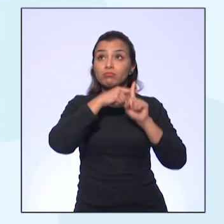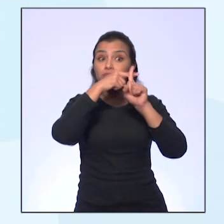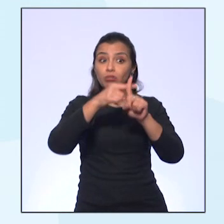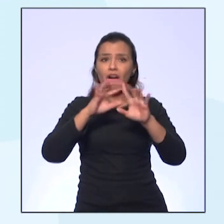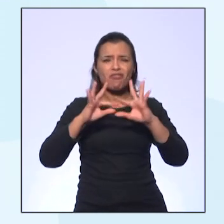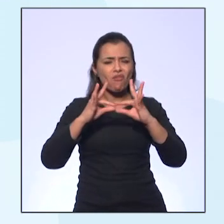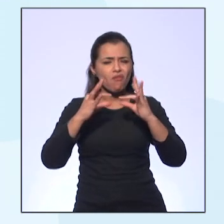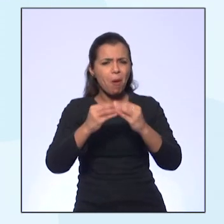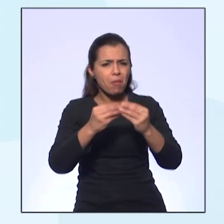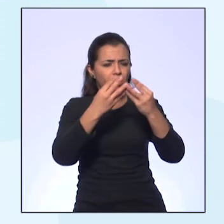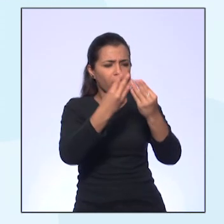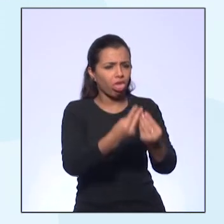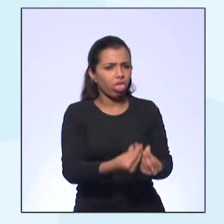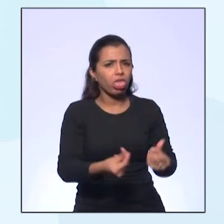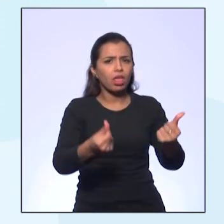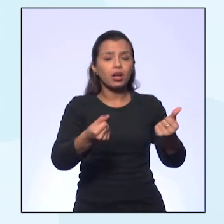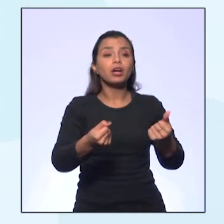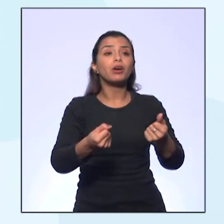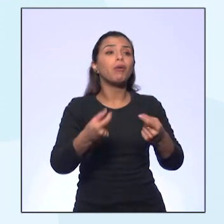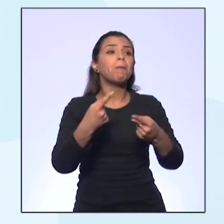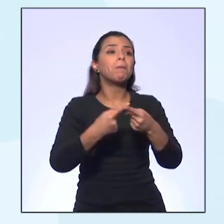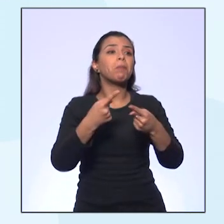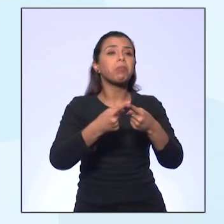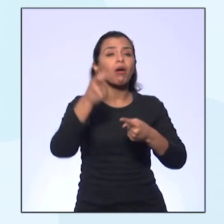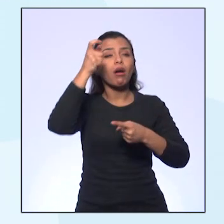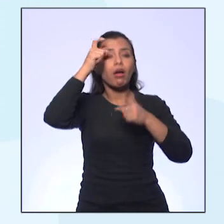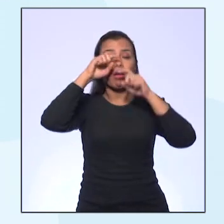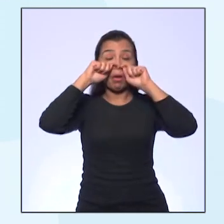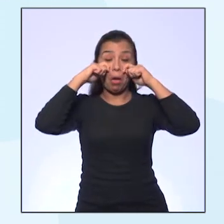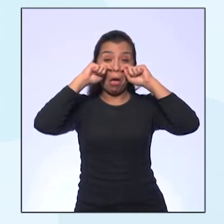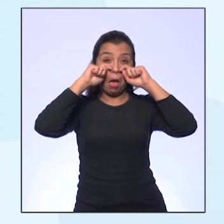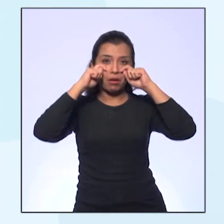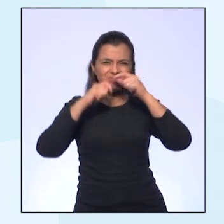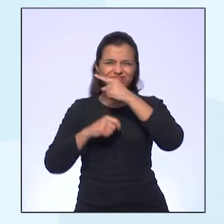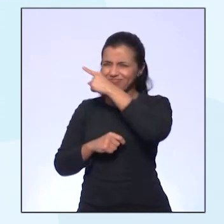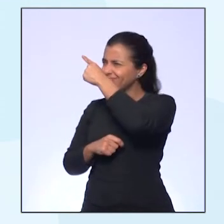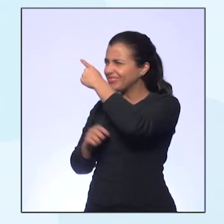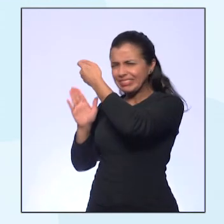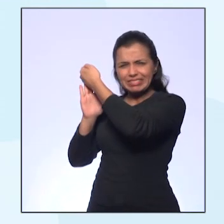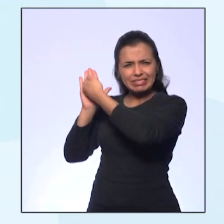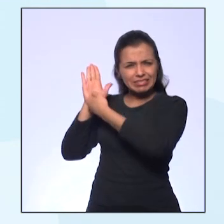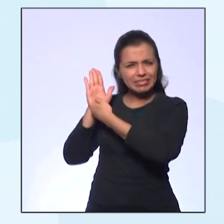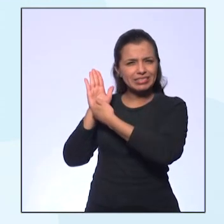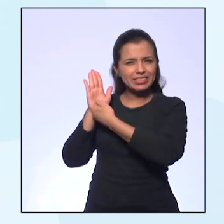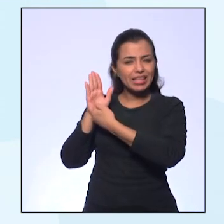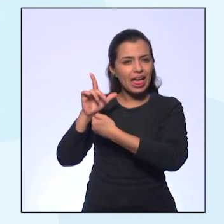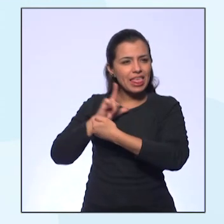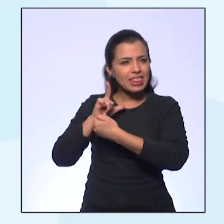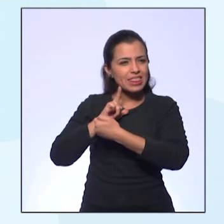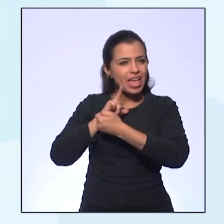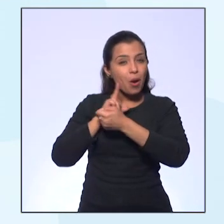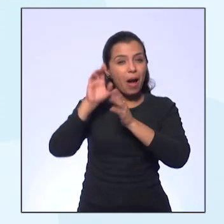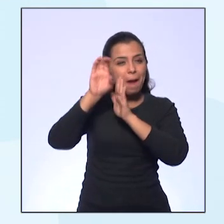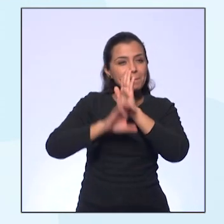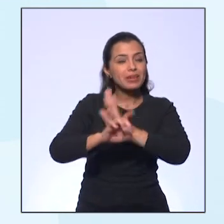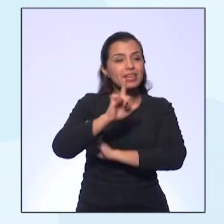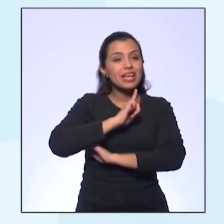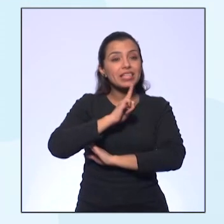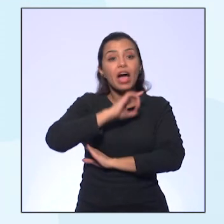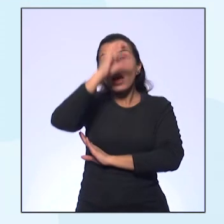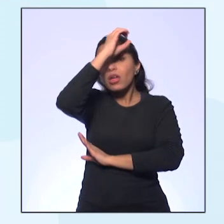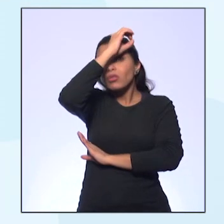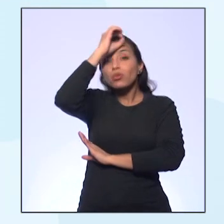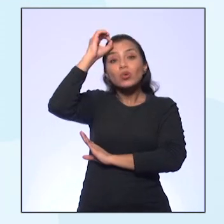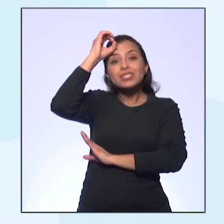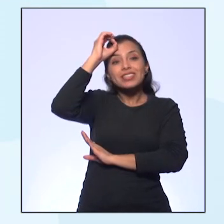a perder enquanto o demo esfrega um olho. Talvez vocês lembrem desse trecho, né? É o capítulo em que a gente mostrou que a Inocência, a filha